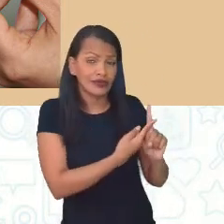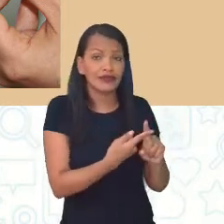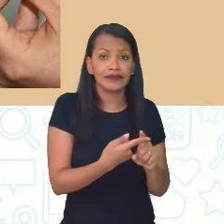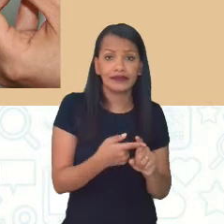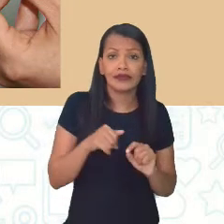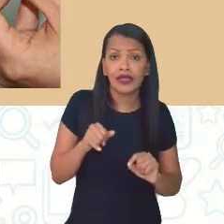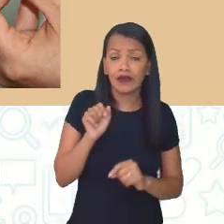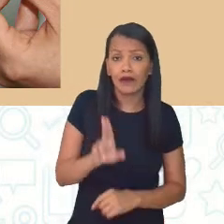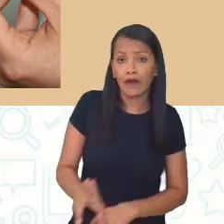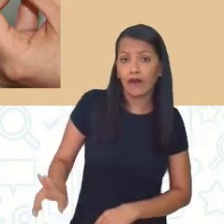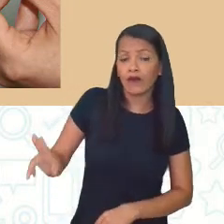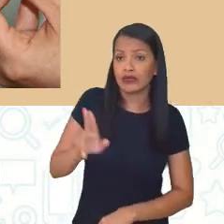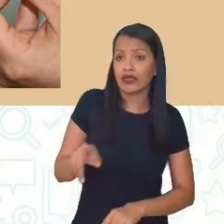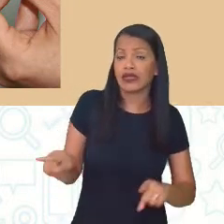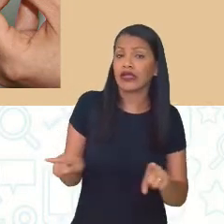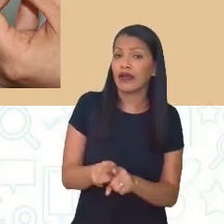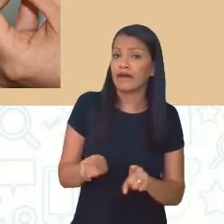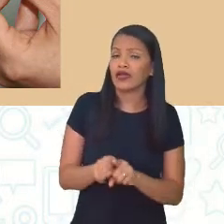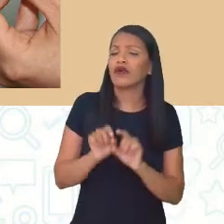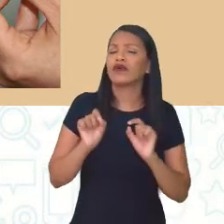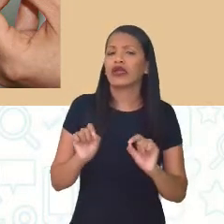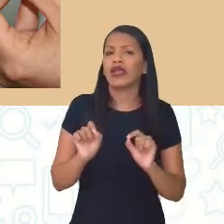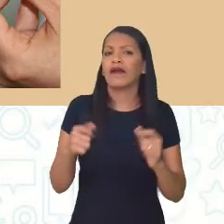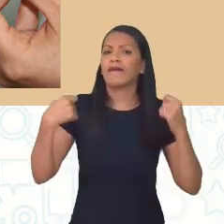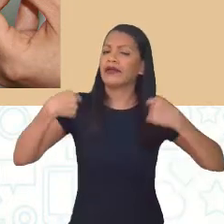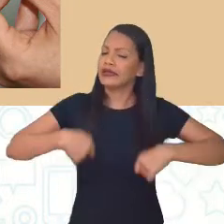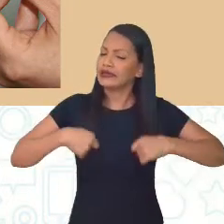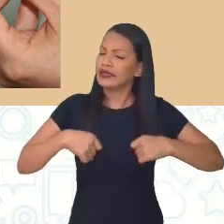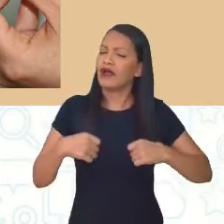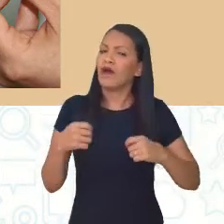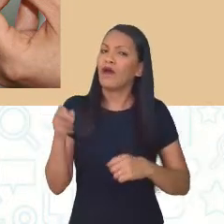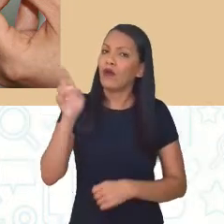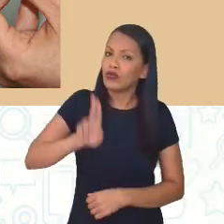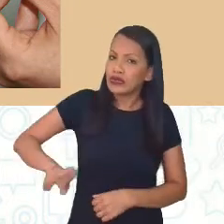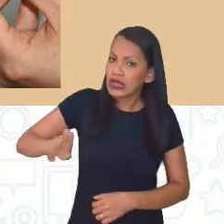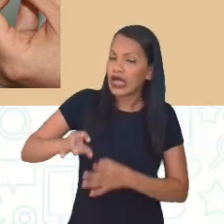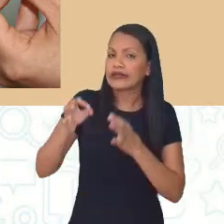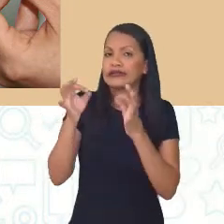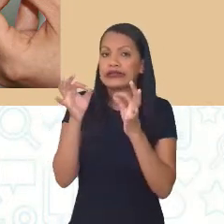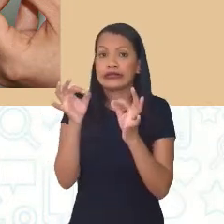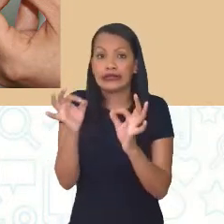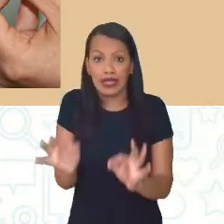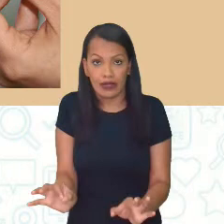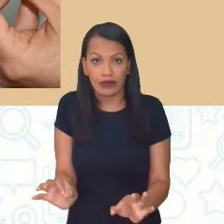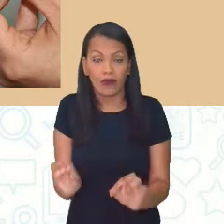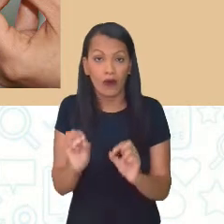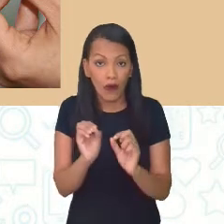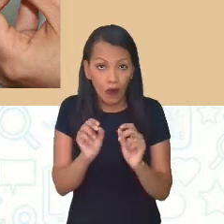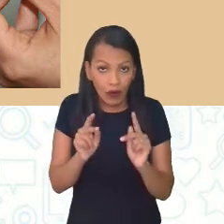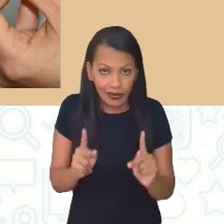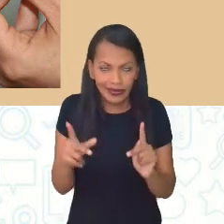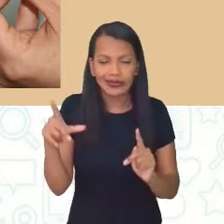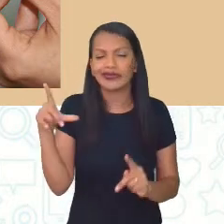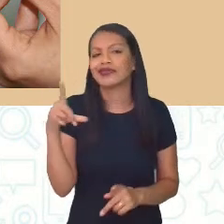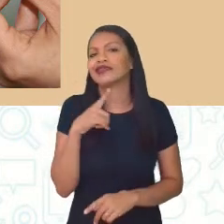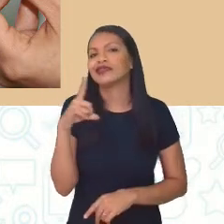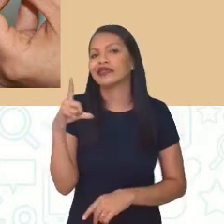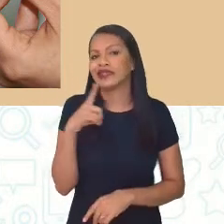ela for utilizada também de maneira correta. Então, a gente tem que saber colocar, não é? E também existem